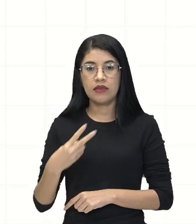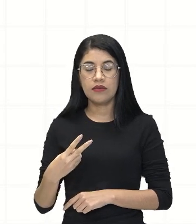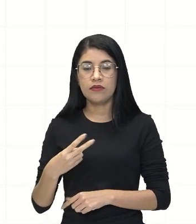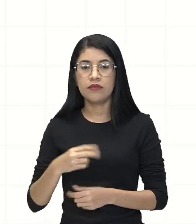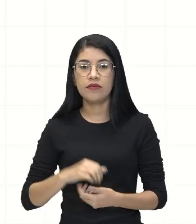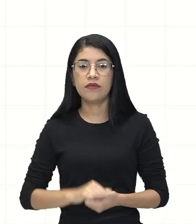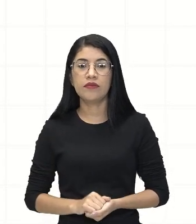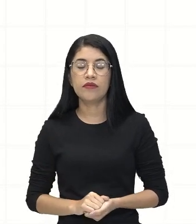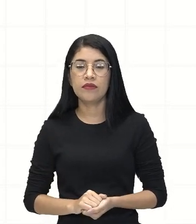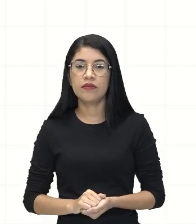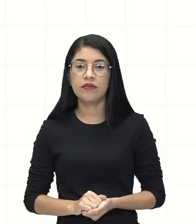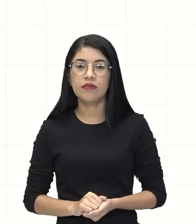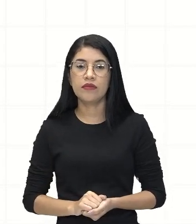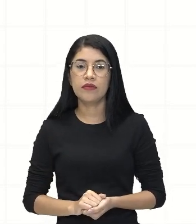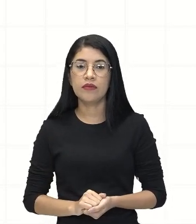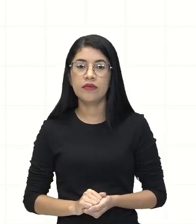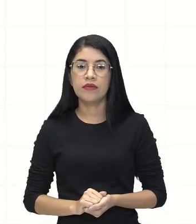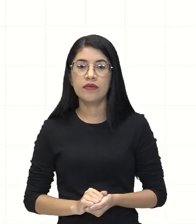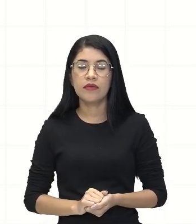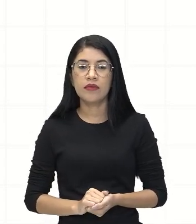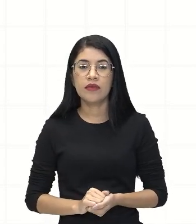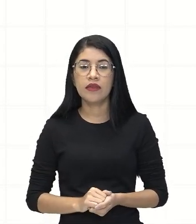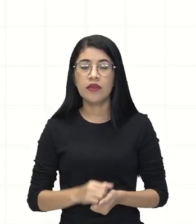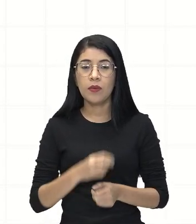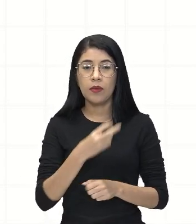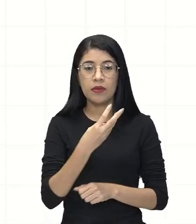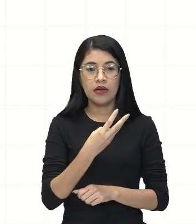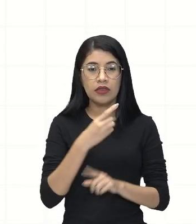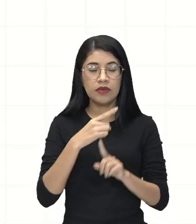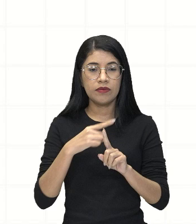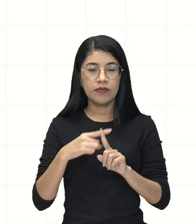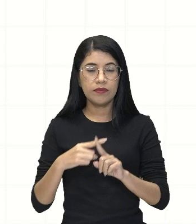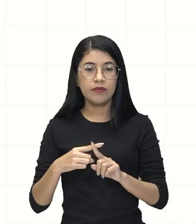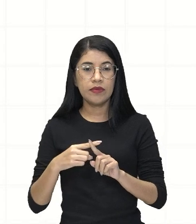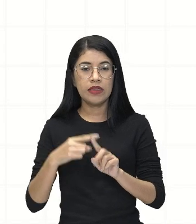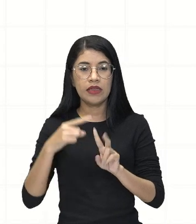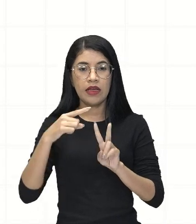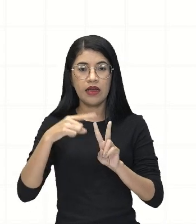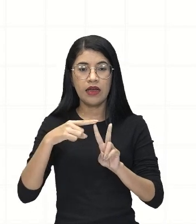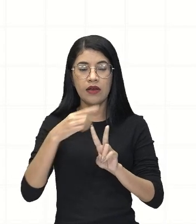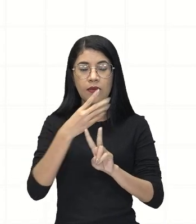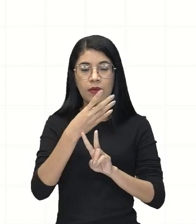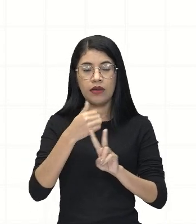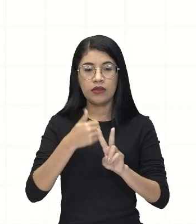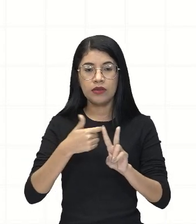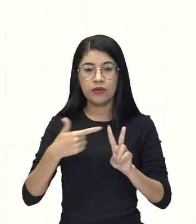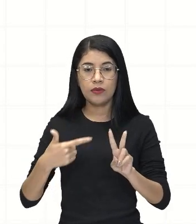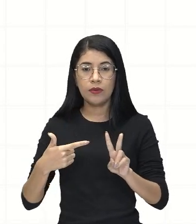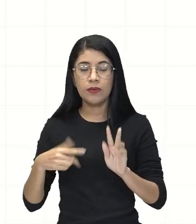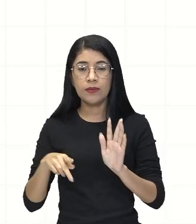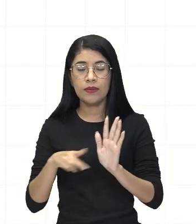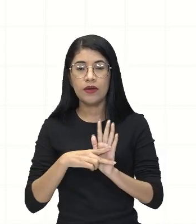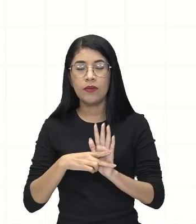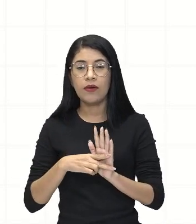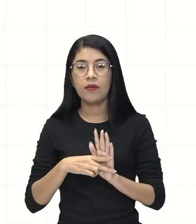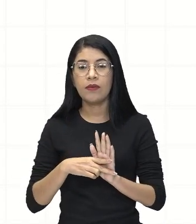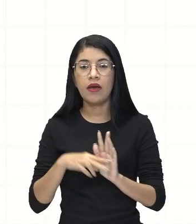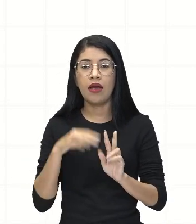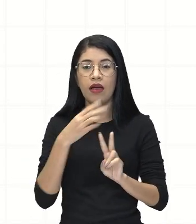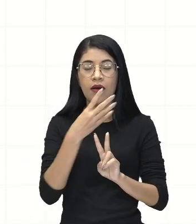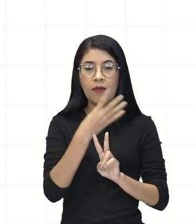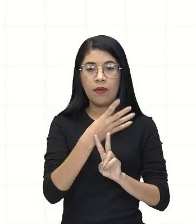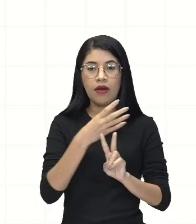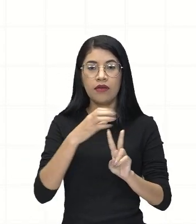972. Então, 3 vezes raiz quarta de 12 é o mesmo valor, né, o valor de